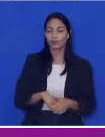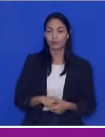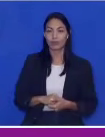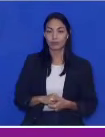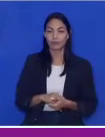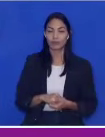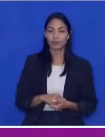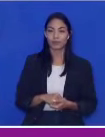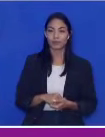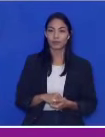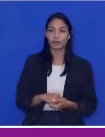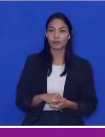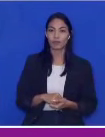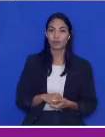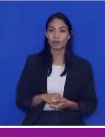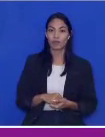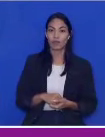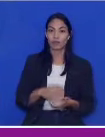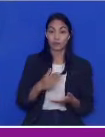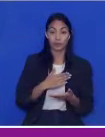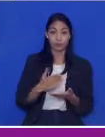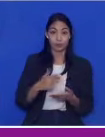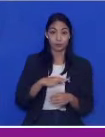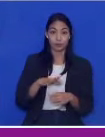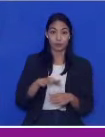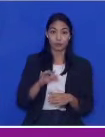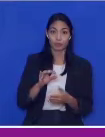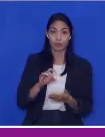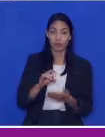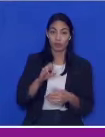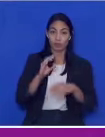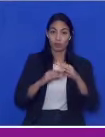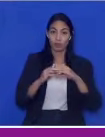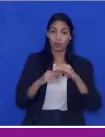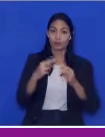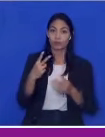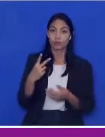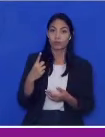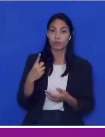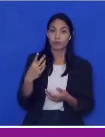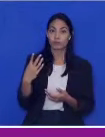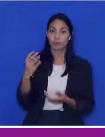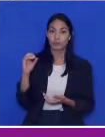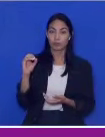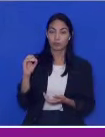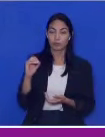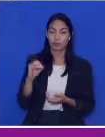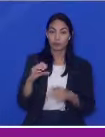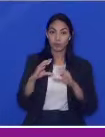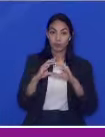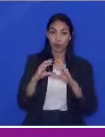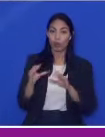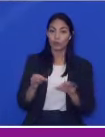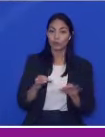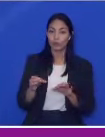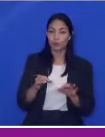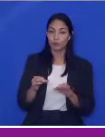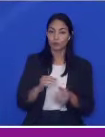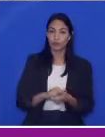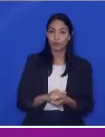noite. Vamos começar o sorteio da Loto Fácil, concurso 2140. Bolas